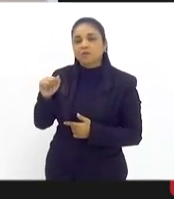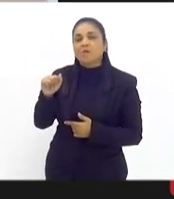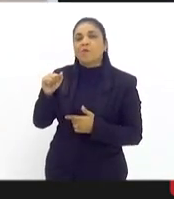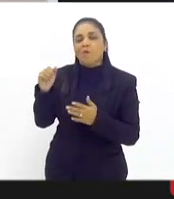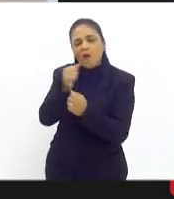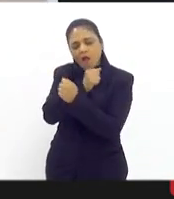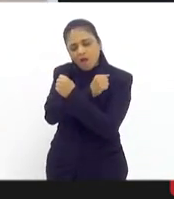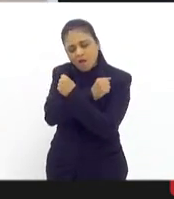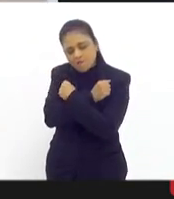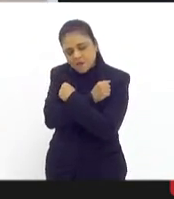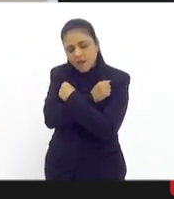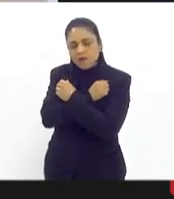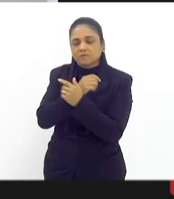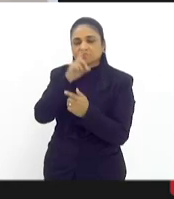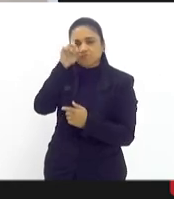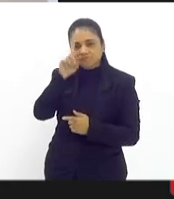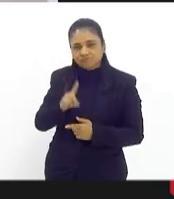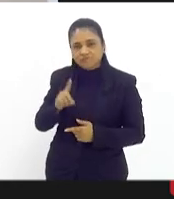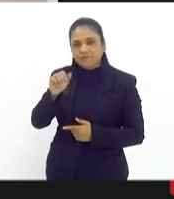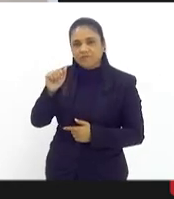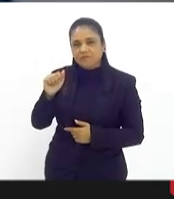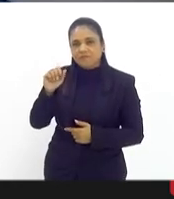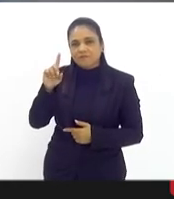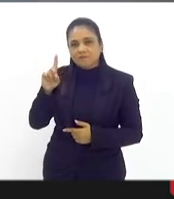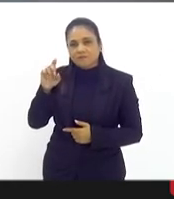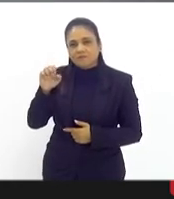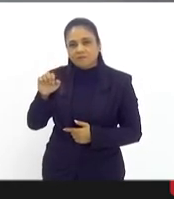toda a diretoria da DERJ. Eu me